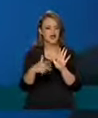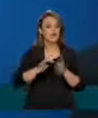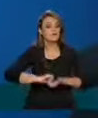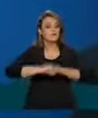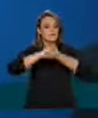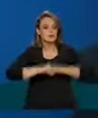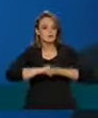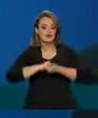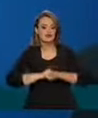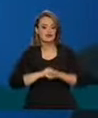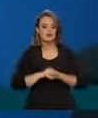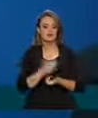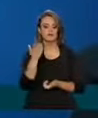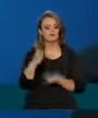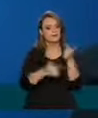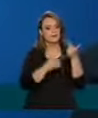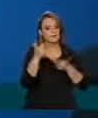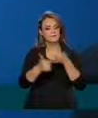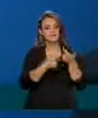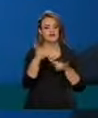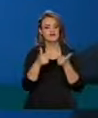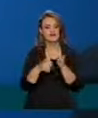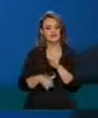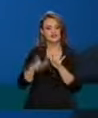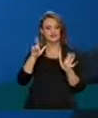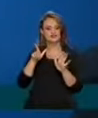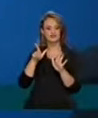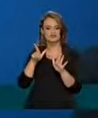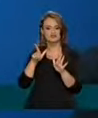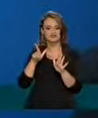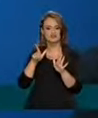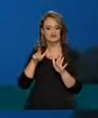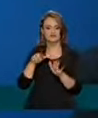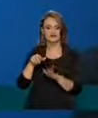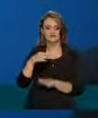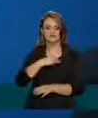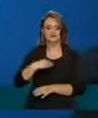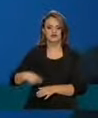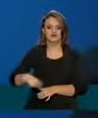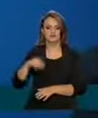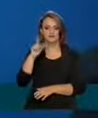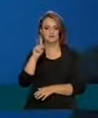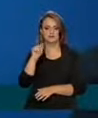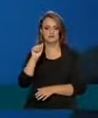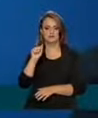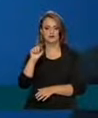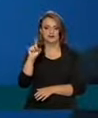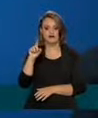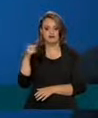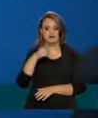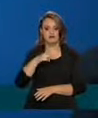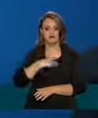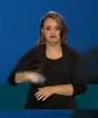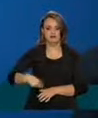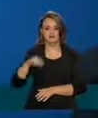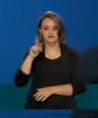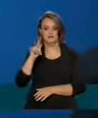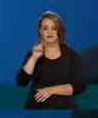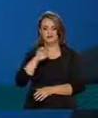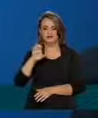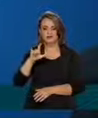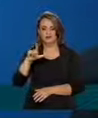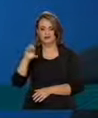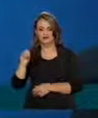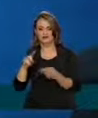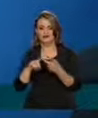né complementar o trabalho do antecessor do Queiroga Eduardo posso ele e do antecessor